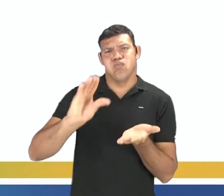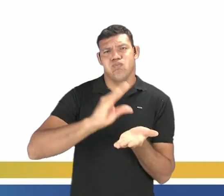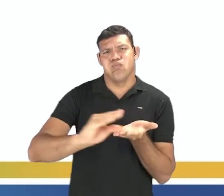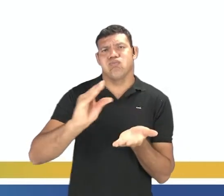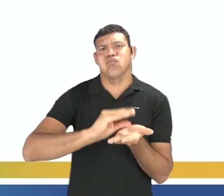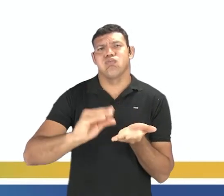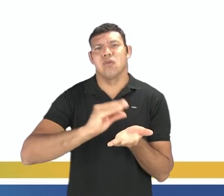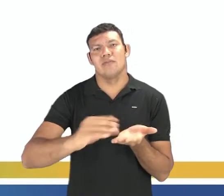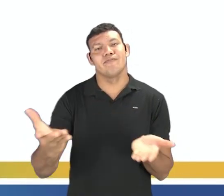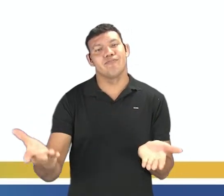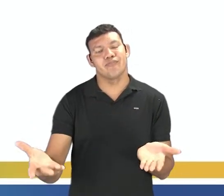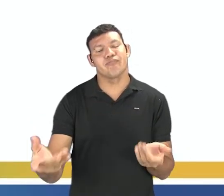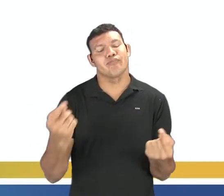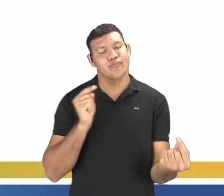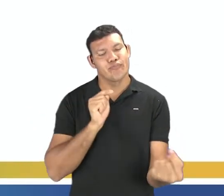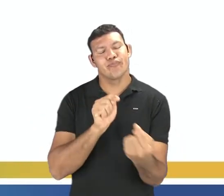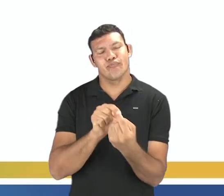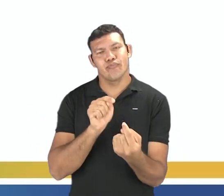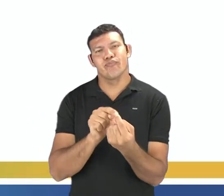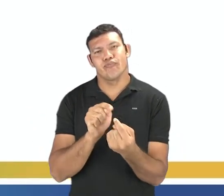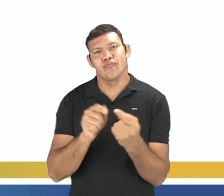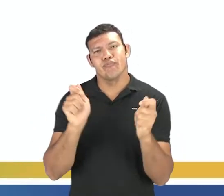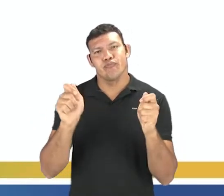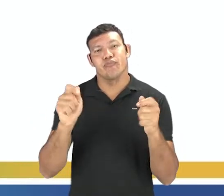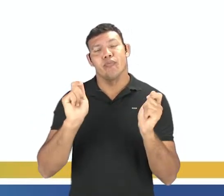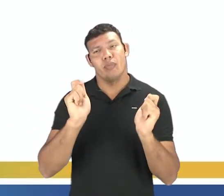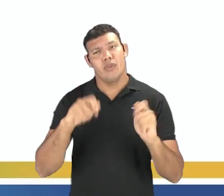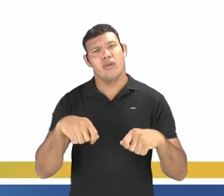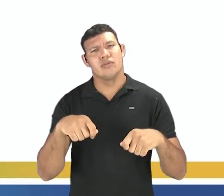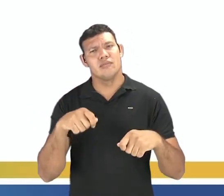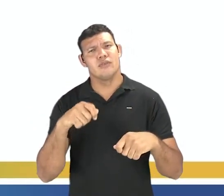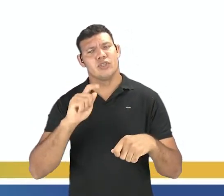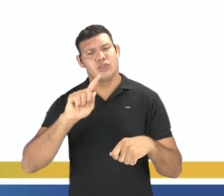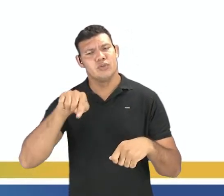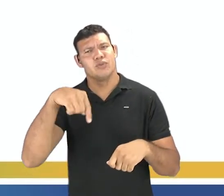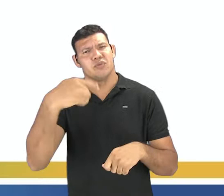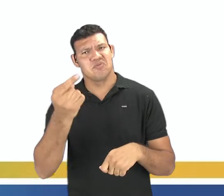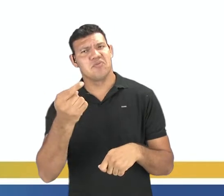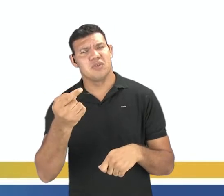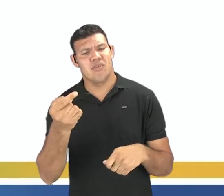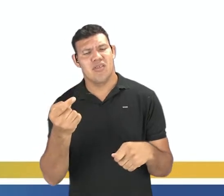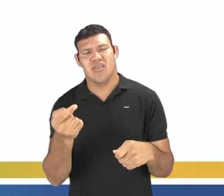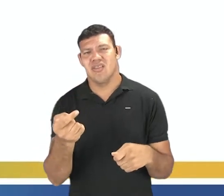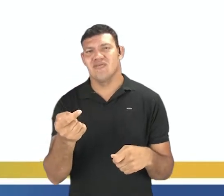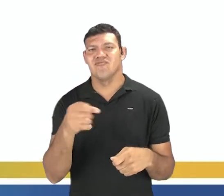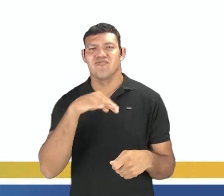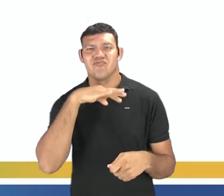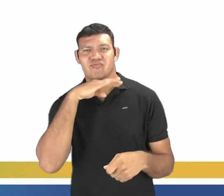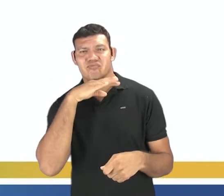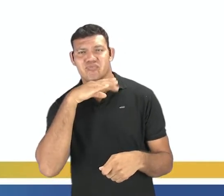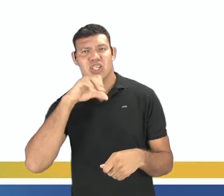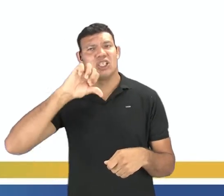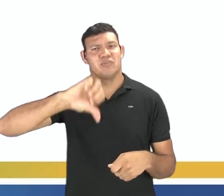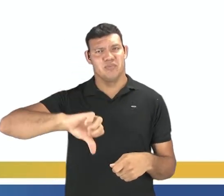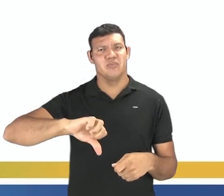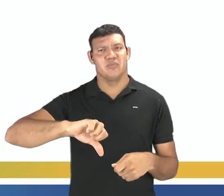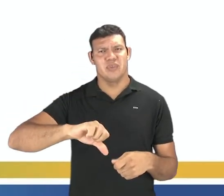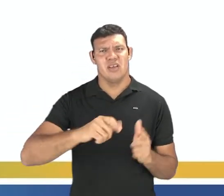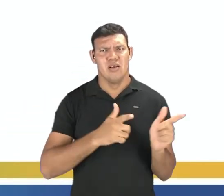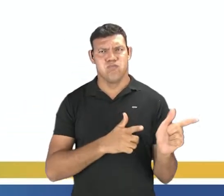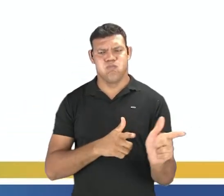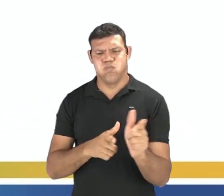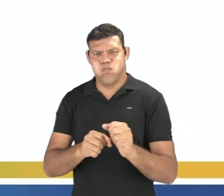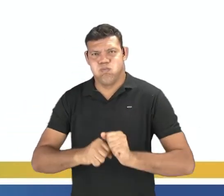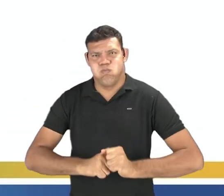que vai estar relacionado a uma possível quebra no futuro, né? A guerra do Afeganistão, ela traz à tona até mesmo movimentos terroristas,